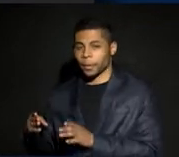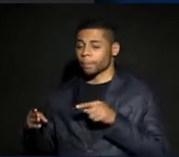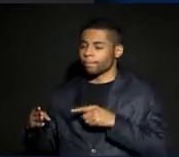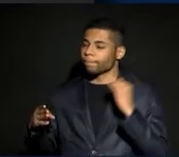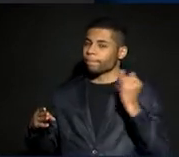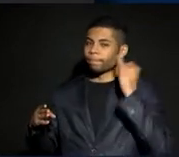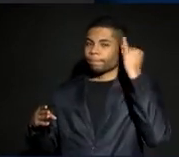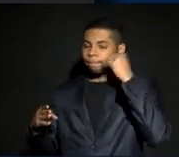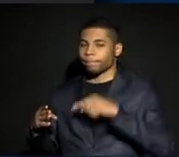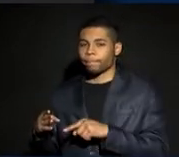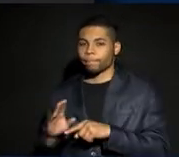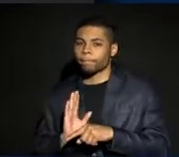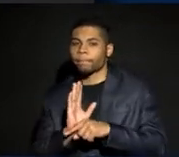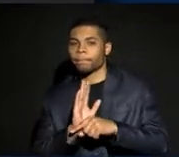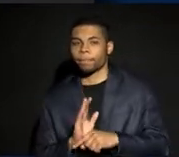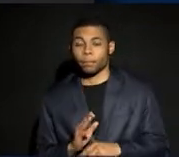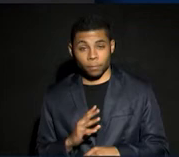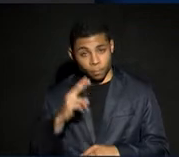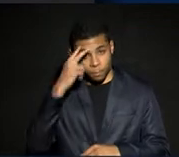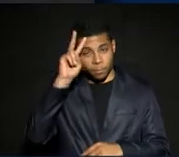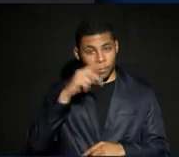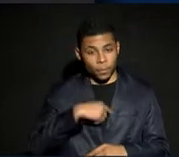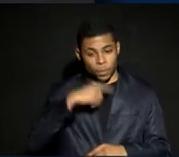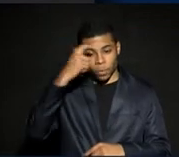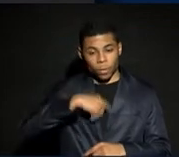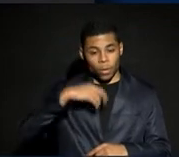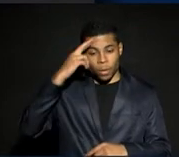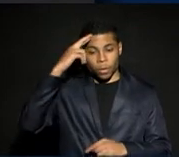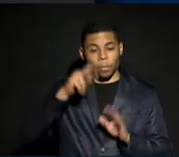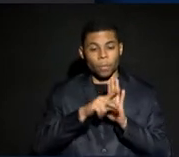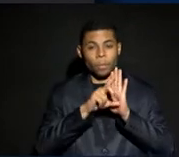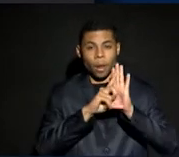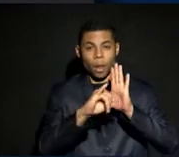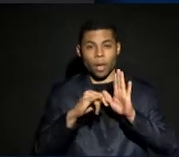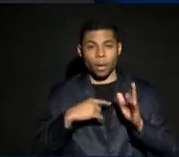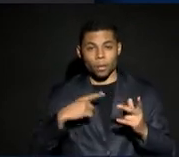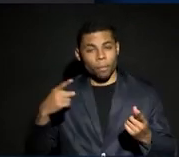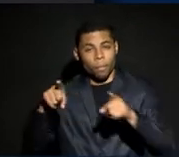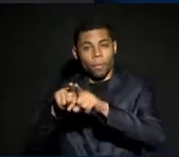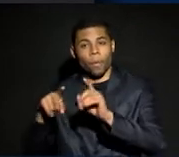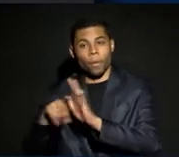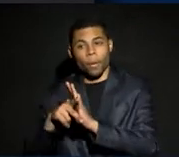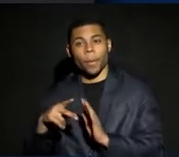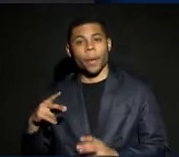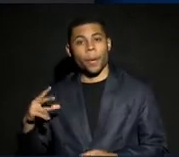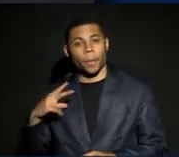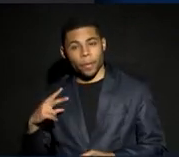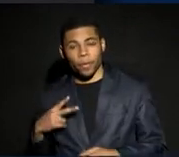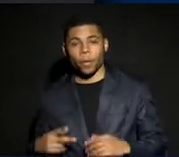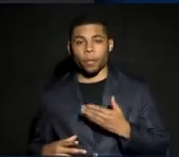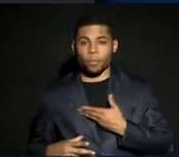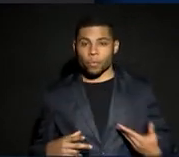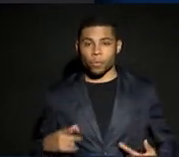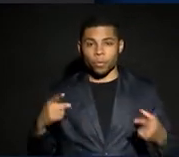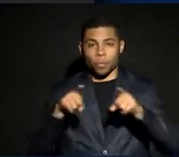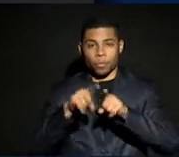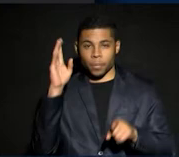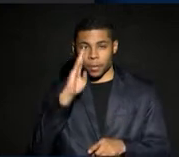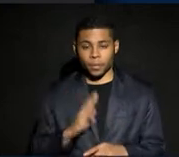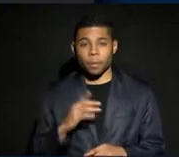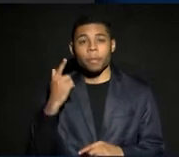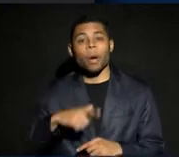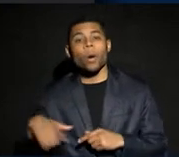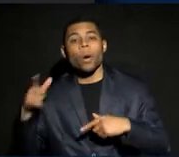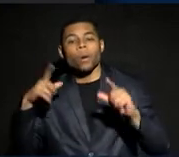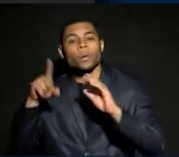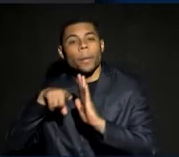perna importante. Lembrando que eu sou autor da lei das parcerias público-privadas no Brasil. E a terceira parte são as instituições de